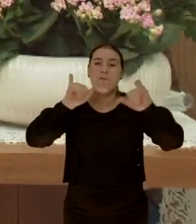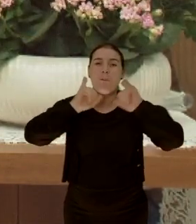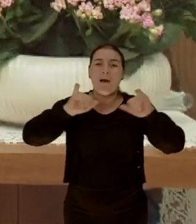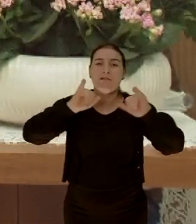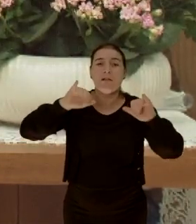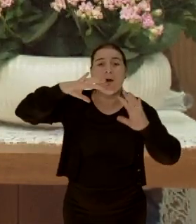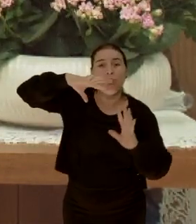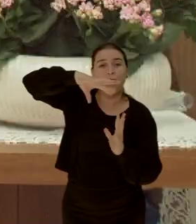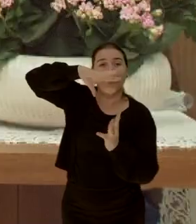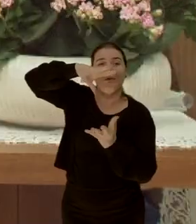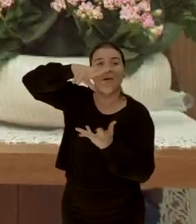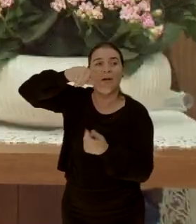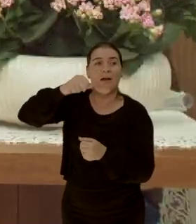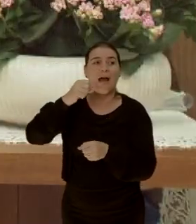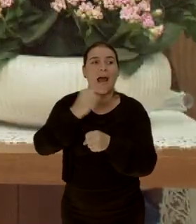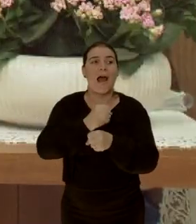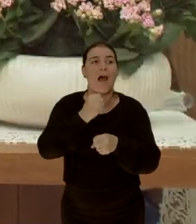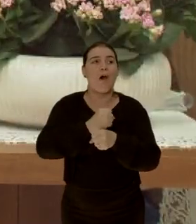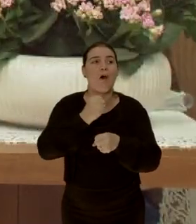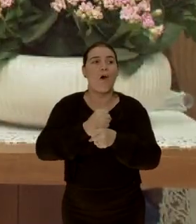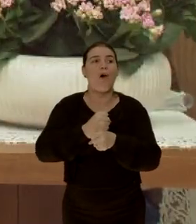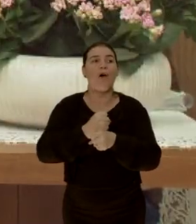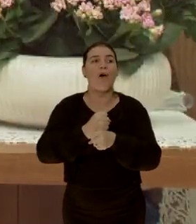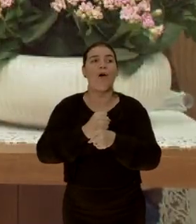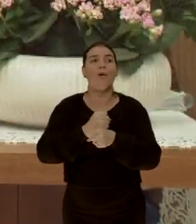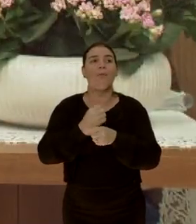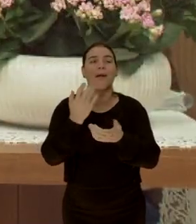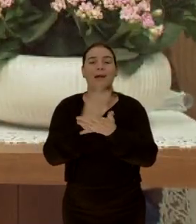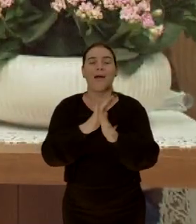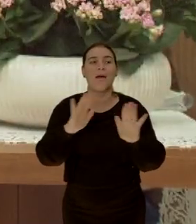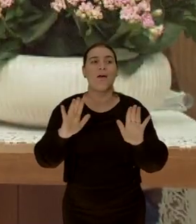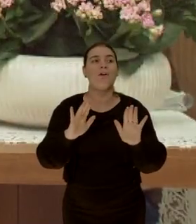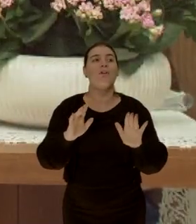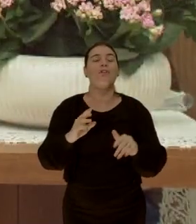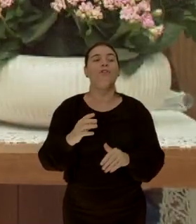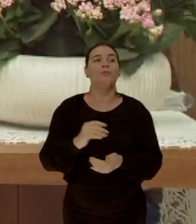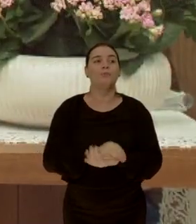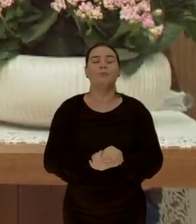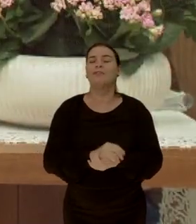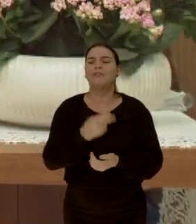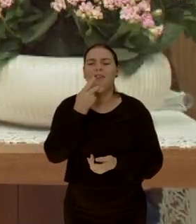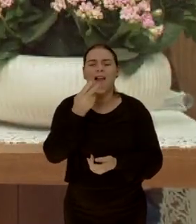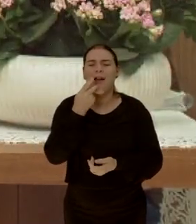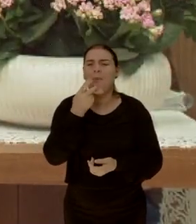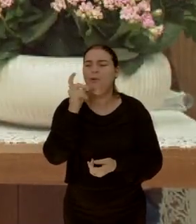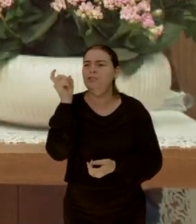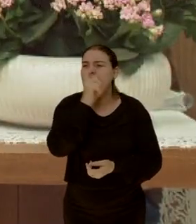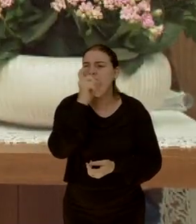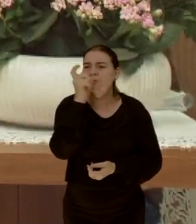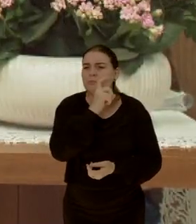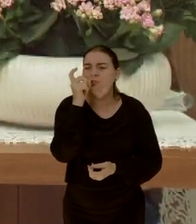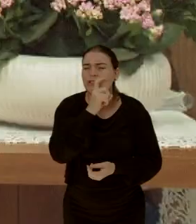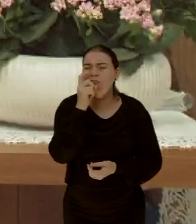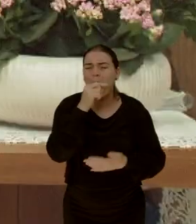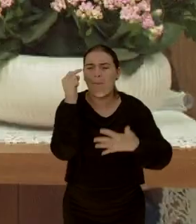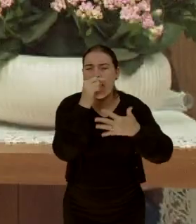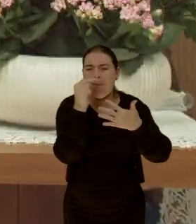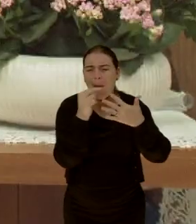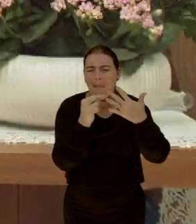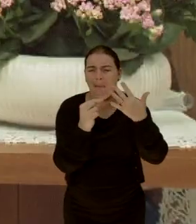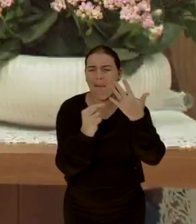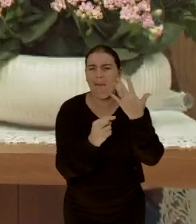obra acabou. Fulano foi preso. Fulano aqui matou fulano. Mentira. Ele fez uma série